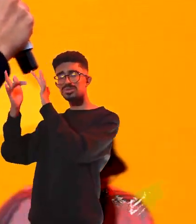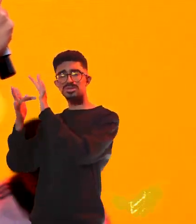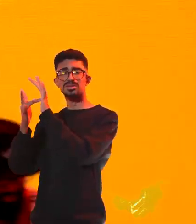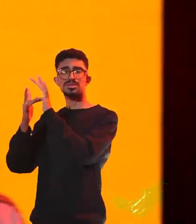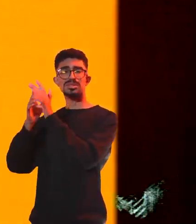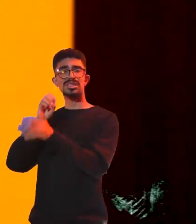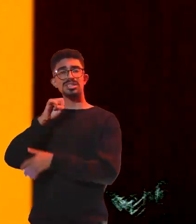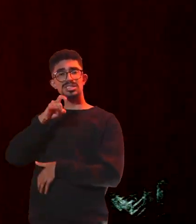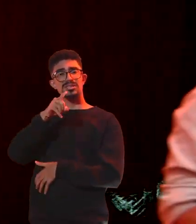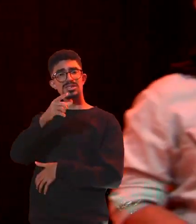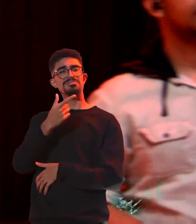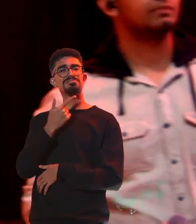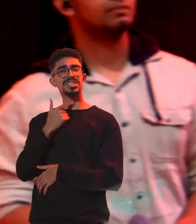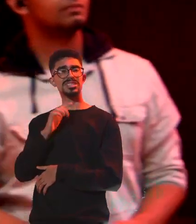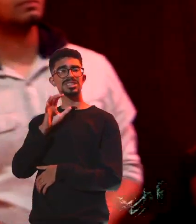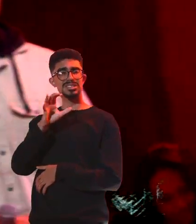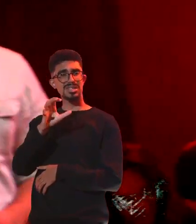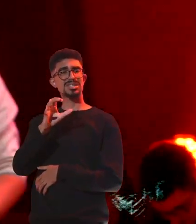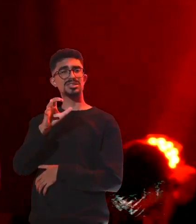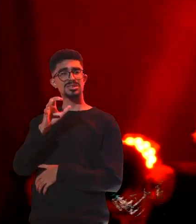pureza, faça isso.